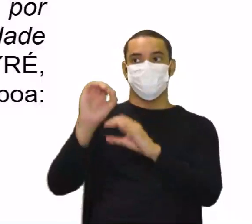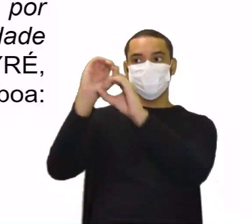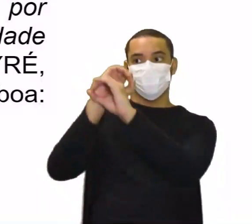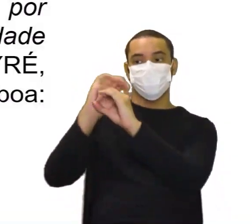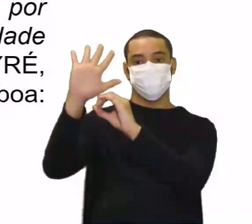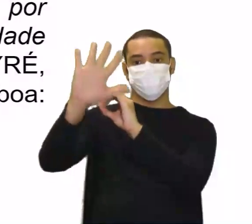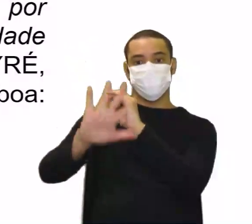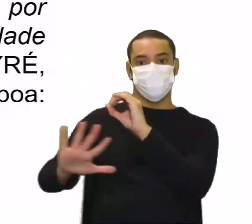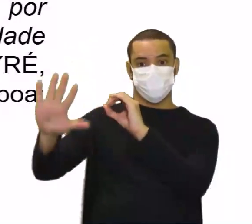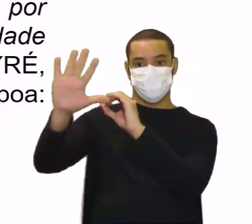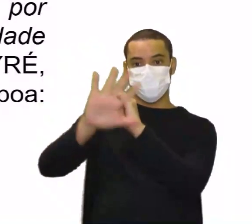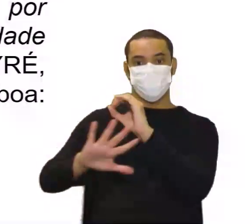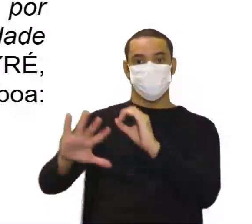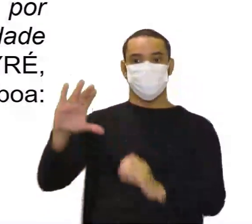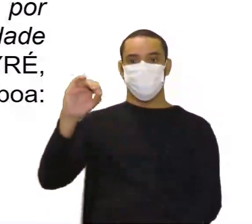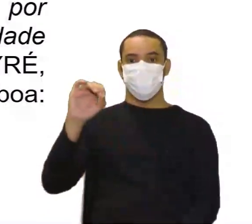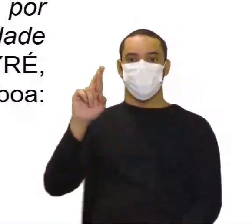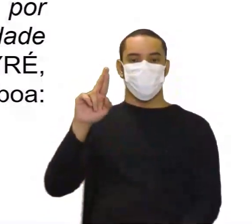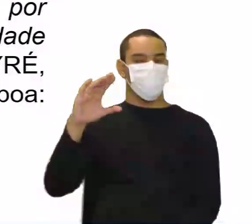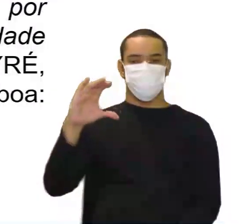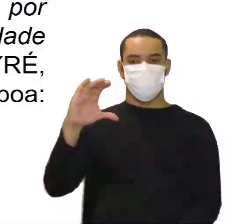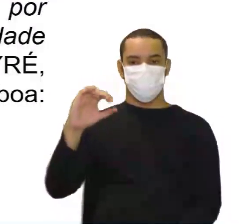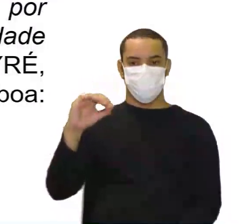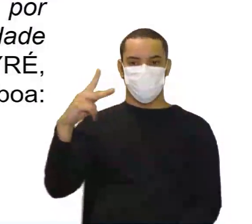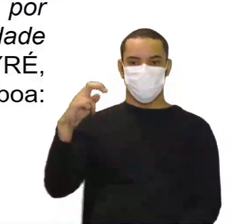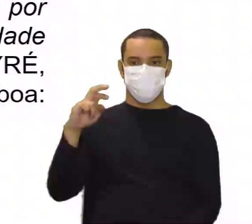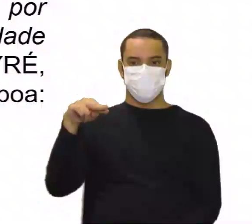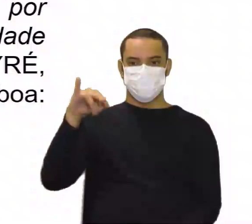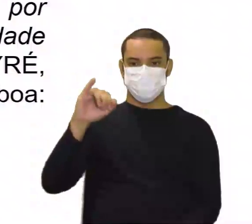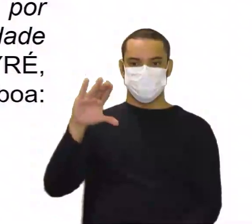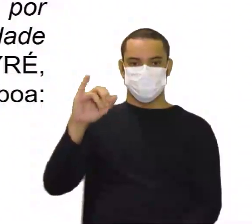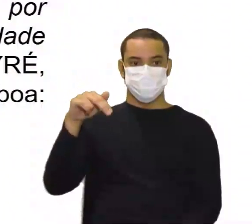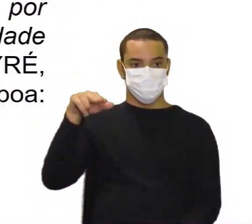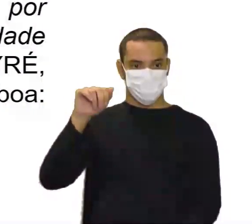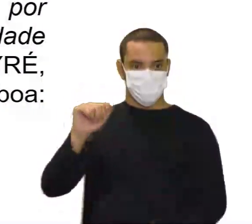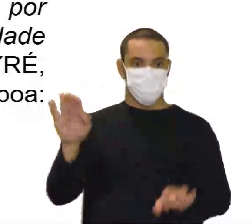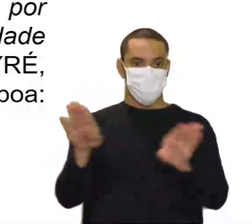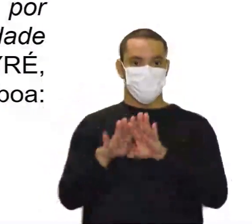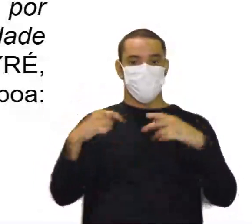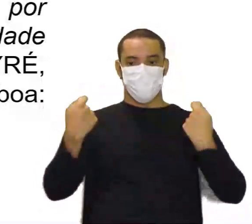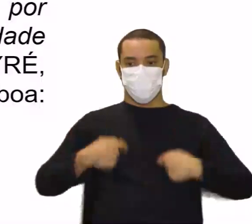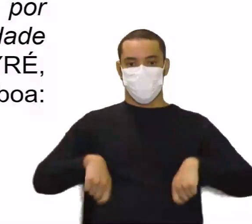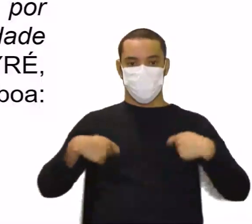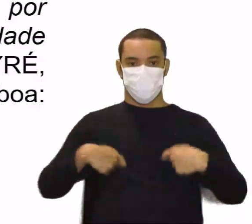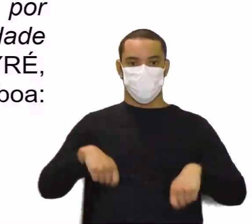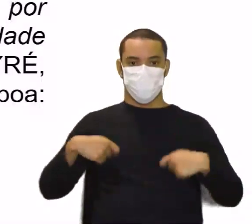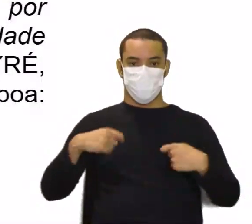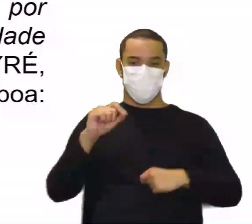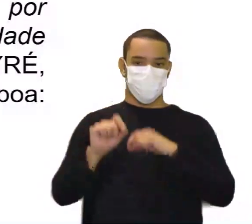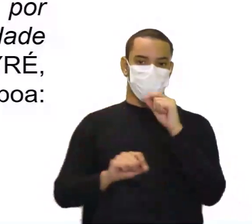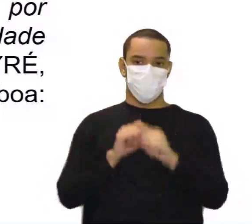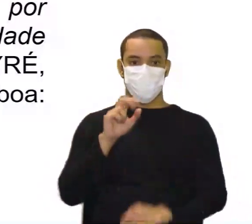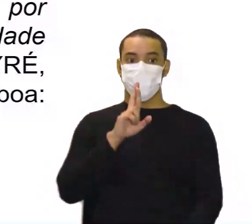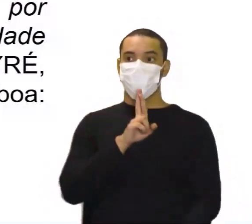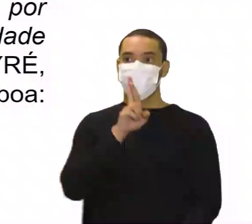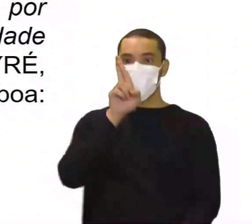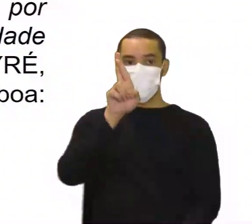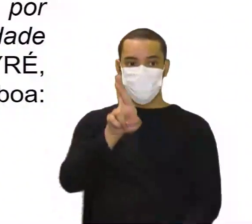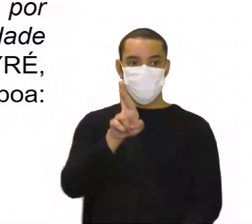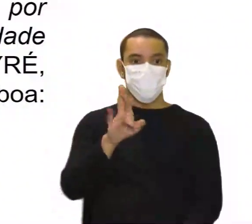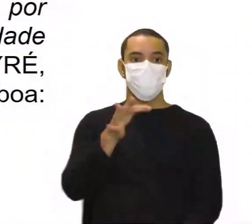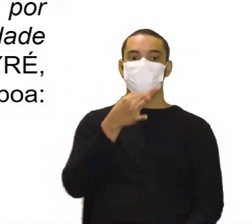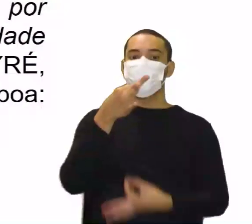astronomia coperniciana e, especialmente, da necessidade de respostas